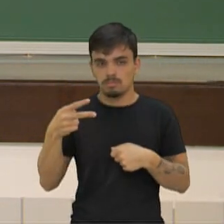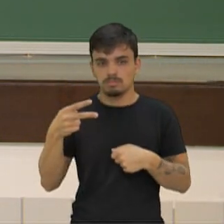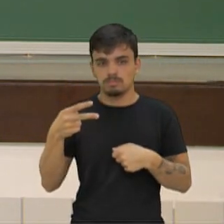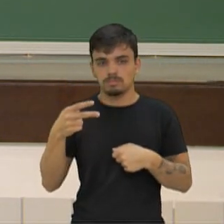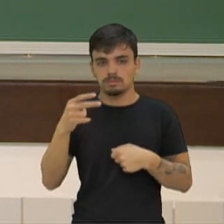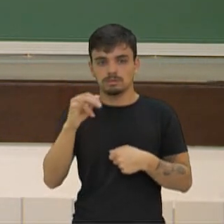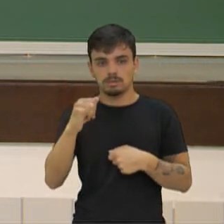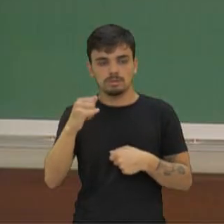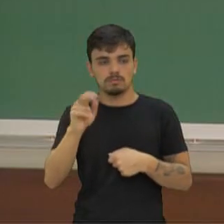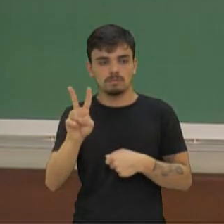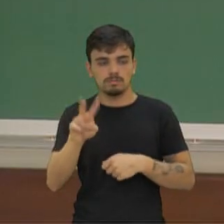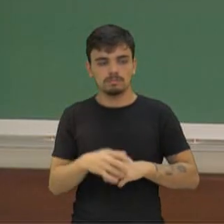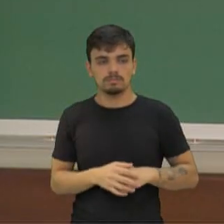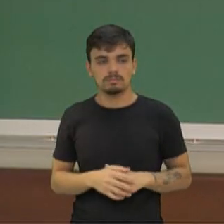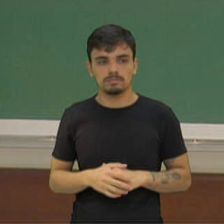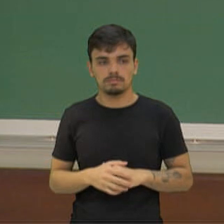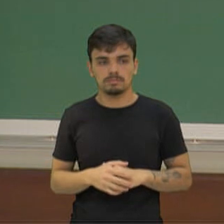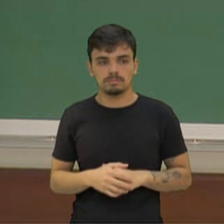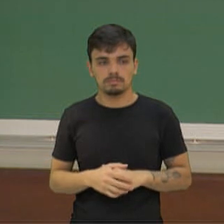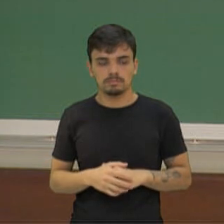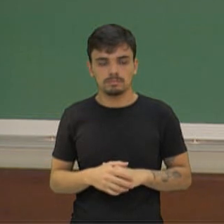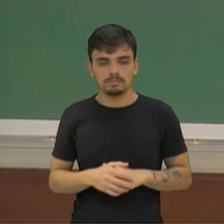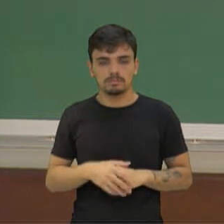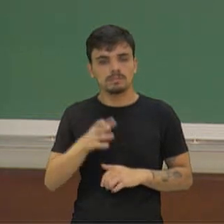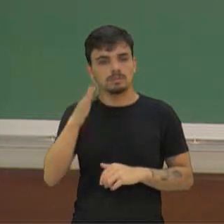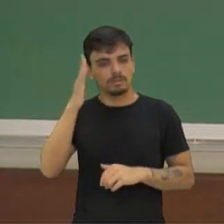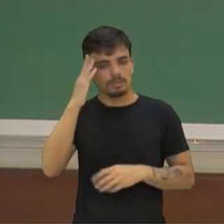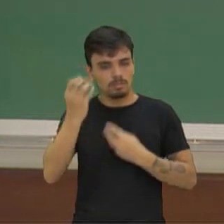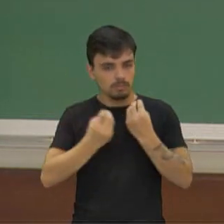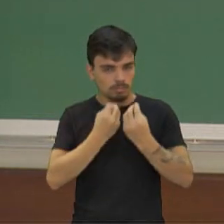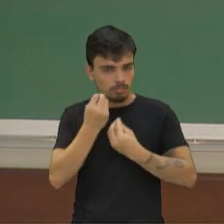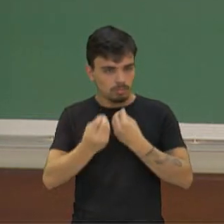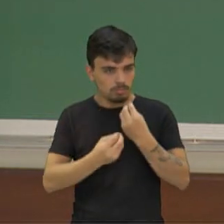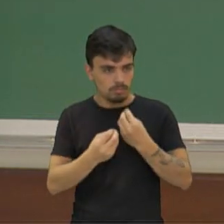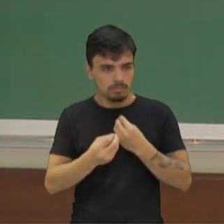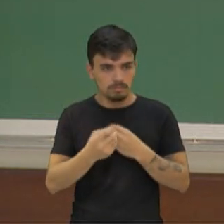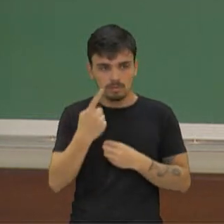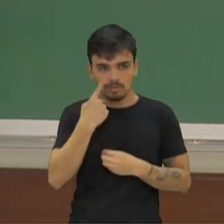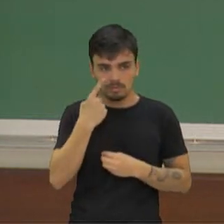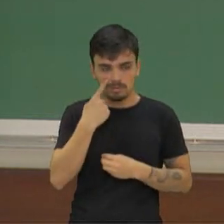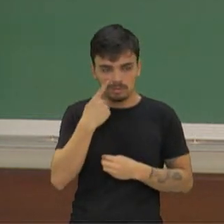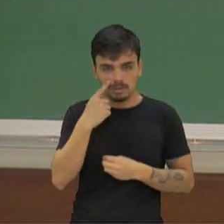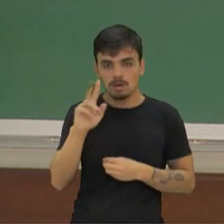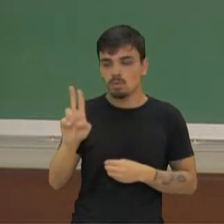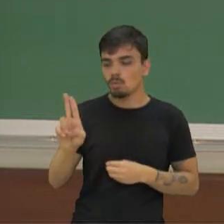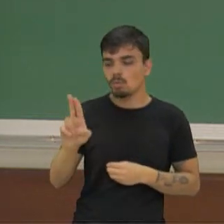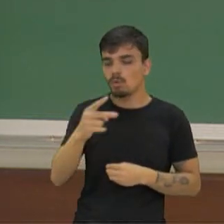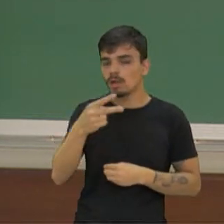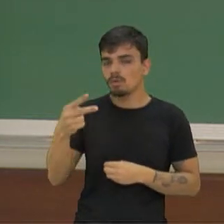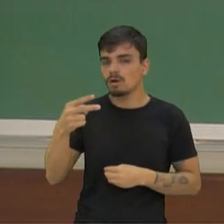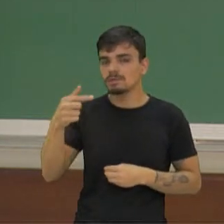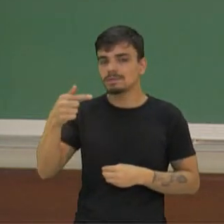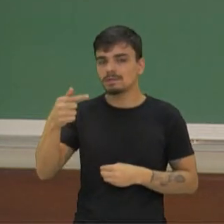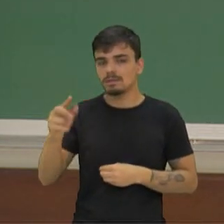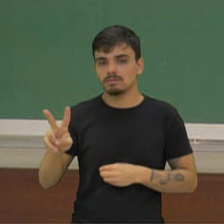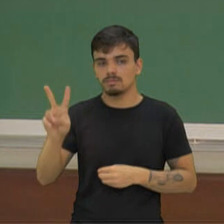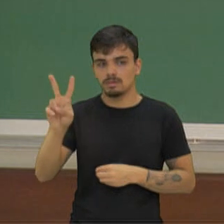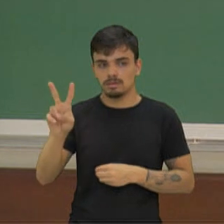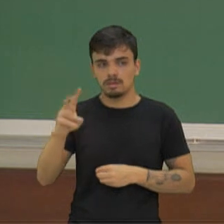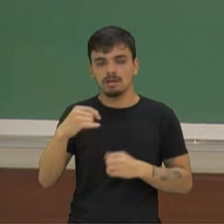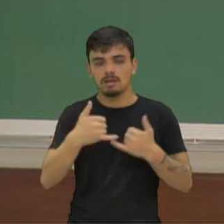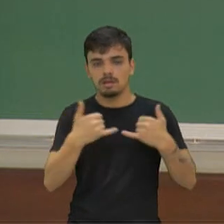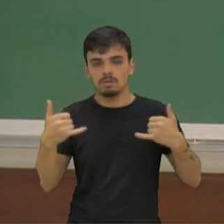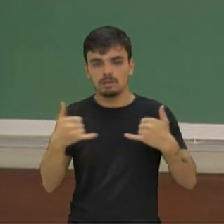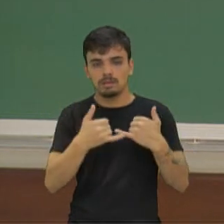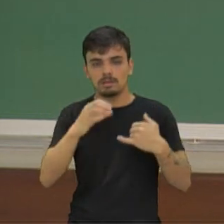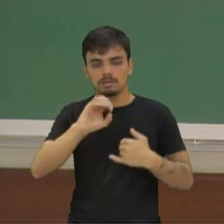que eu queria saber, que era a tensão e a corrente, eu já sei. A tensão é 7 volts e a corrente é 0,02